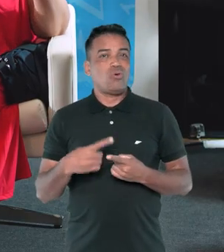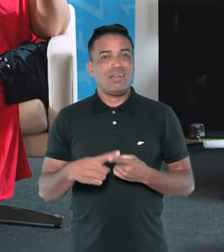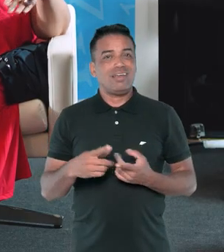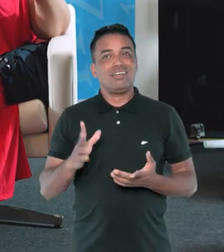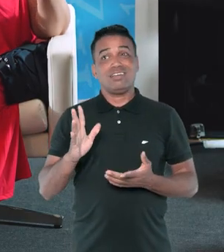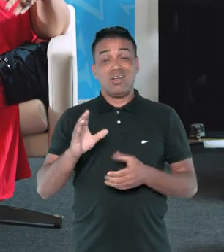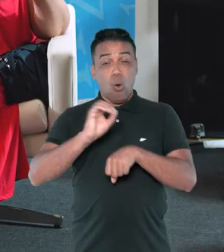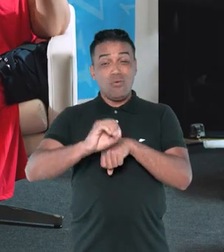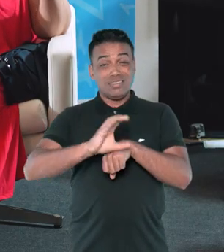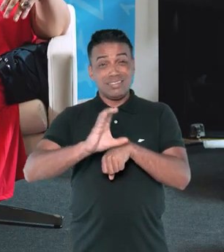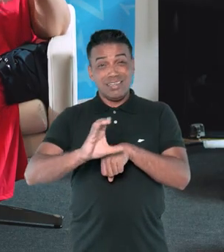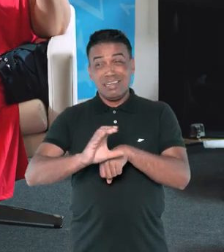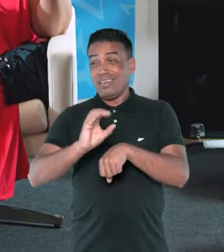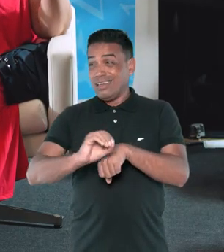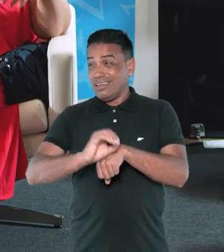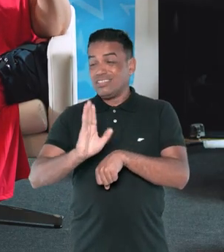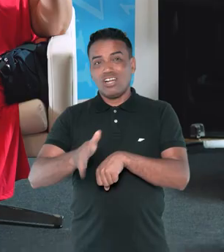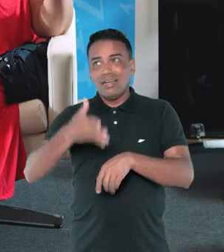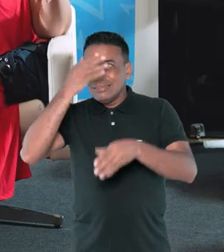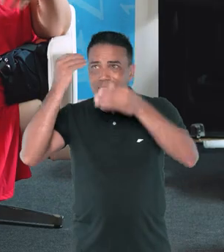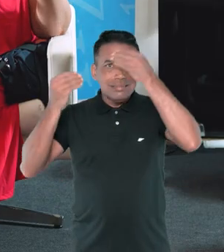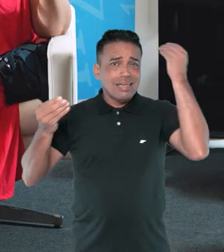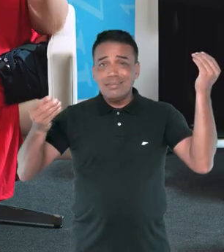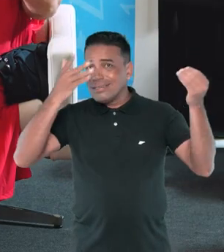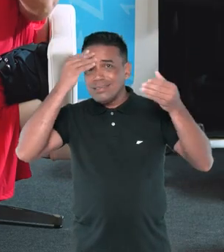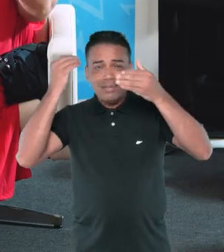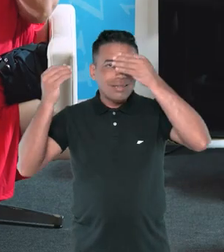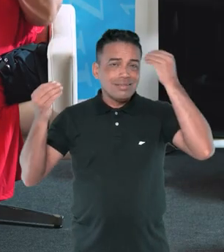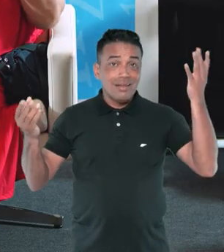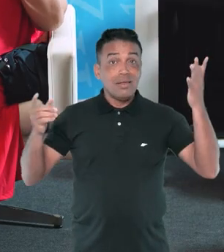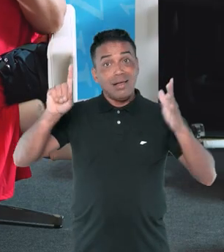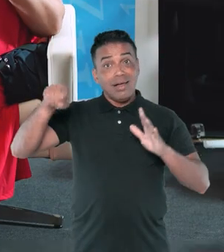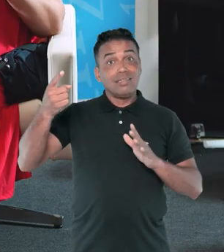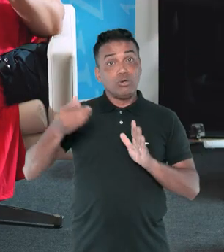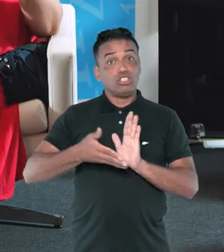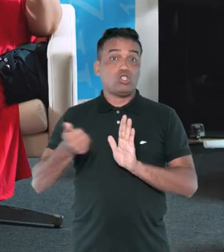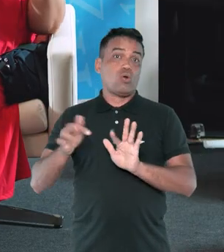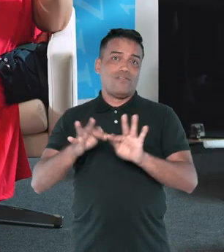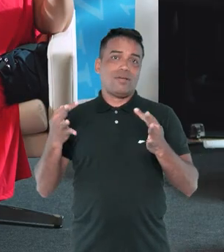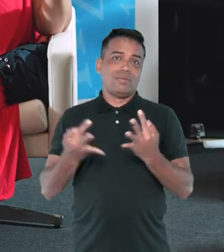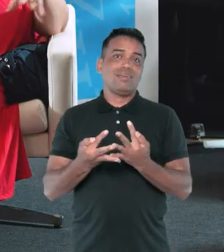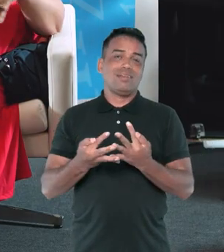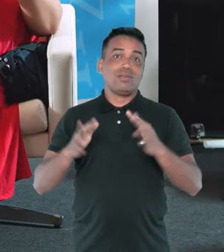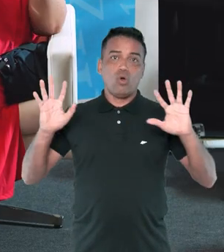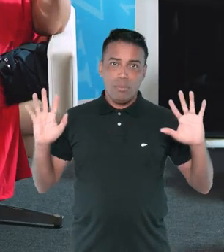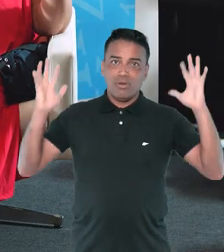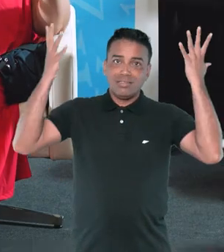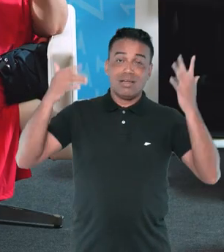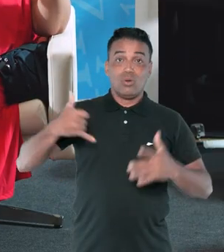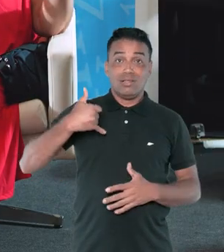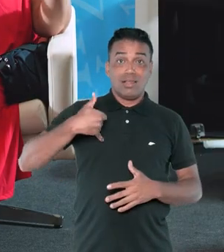Na oficina ele já estava bastante esquecendo muito, tal, mas aí depois eles retiraram, tanto é que naquelas comemorações dos 80